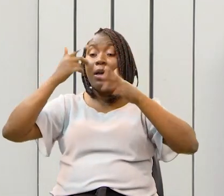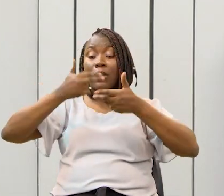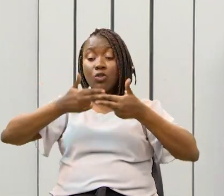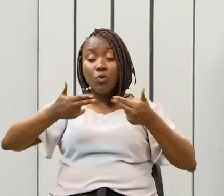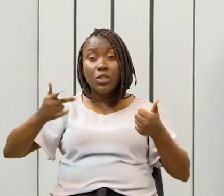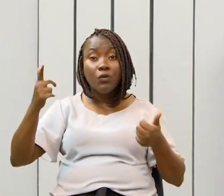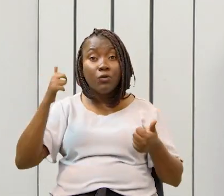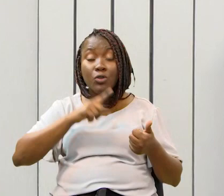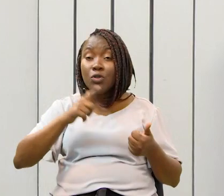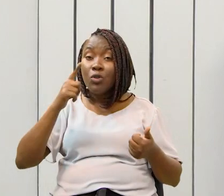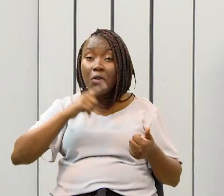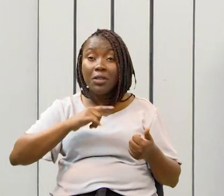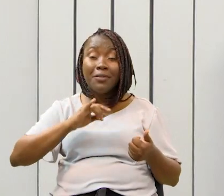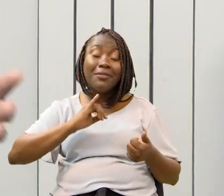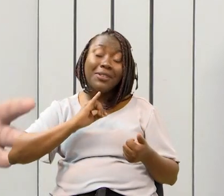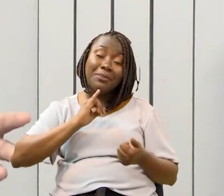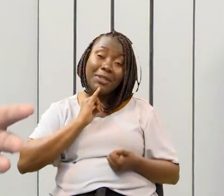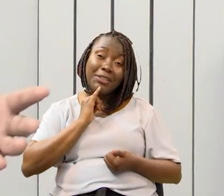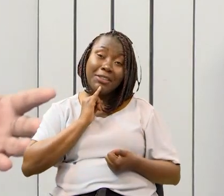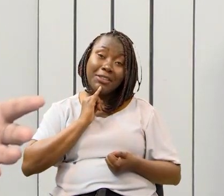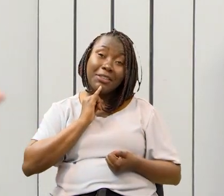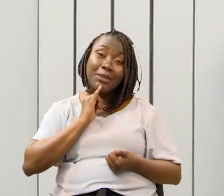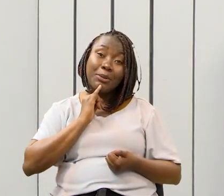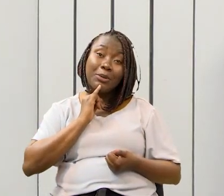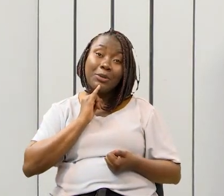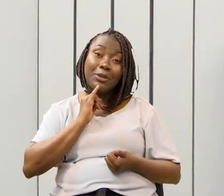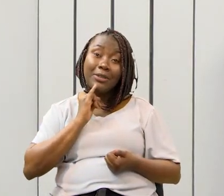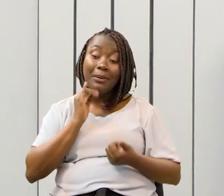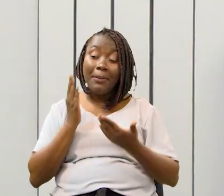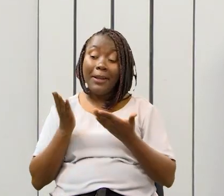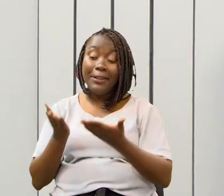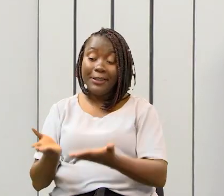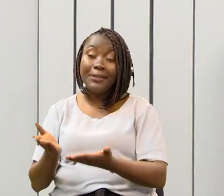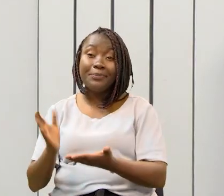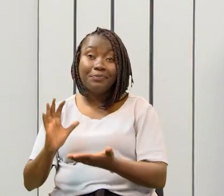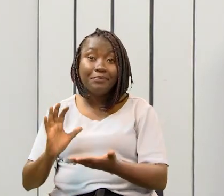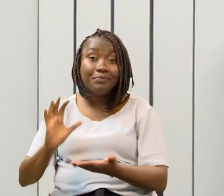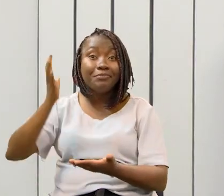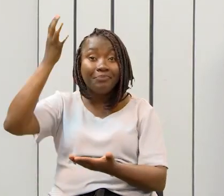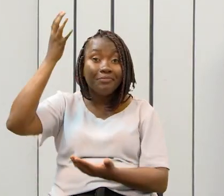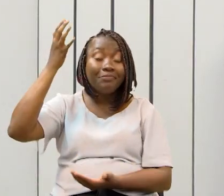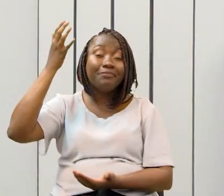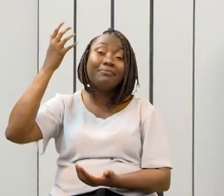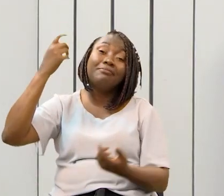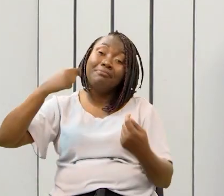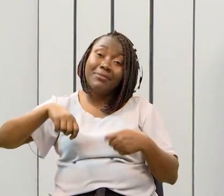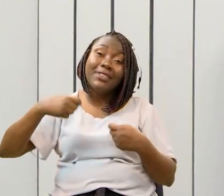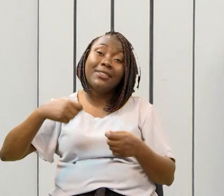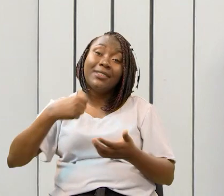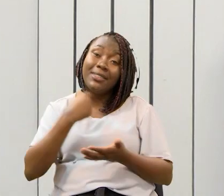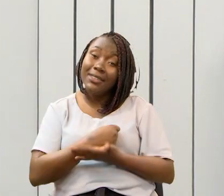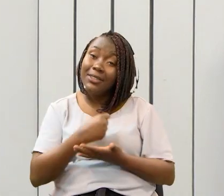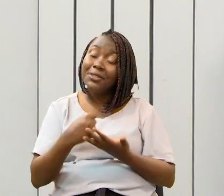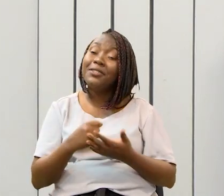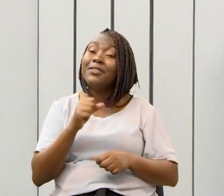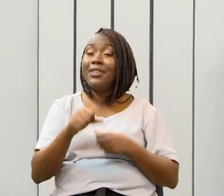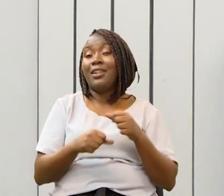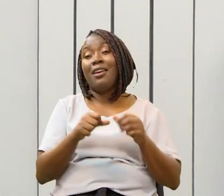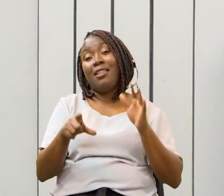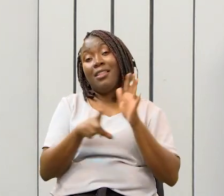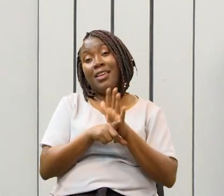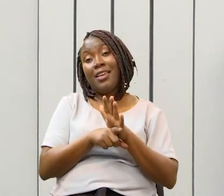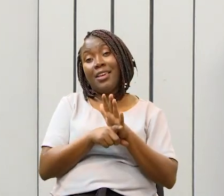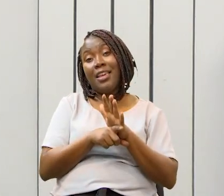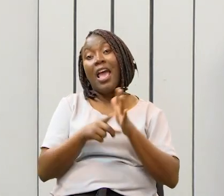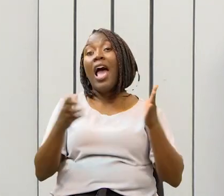as coisas funcionem, infelizmente, para que essa situação, né, esse ato funcionasse, precisou ser sancionado e virar